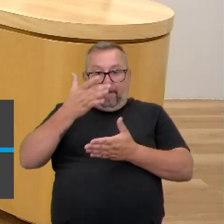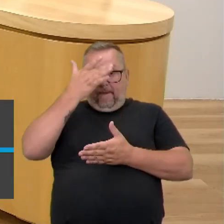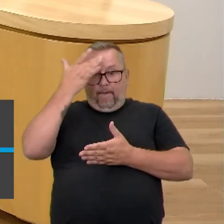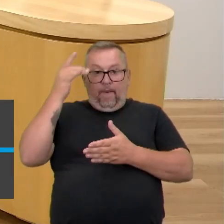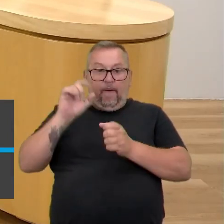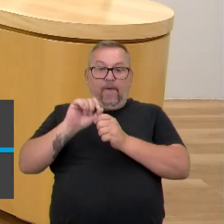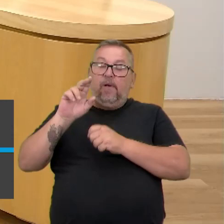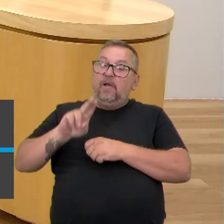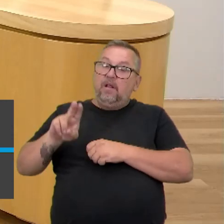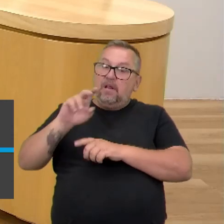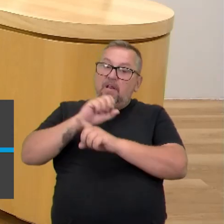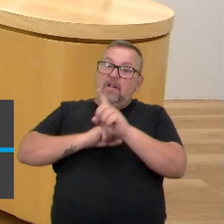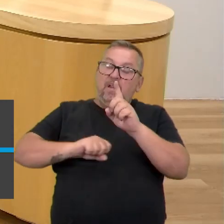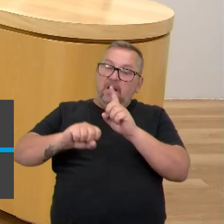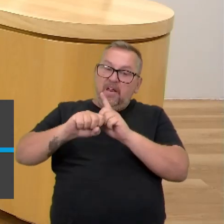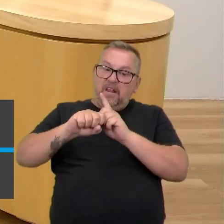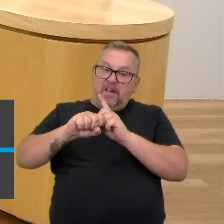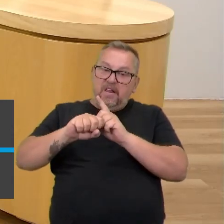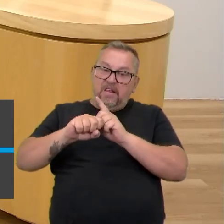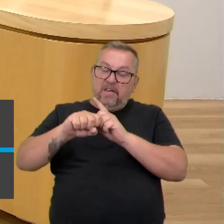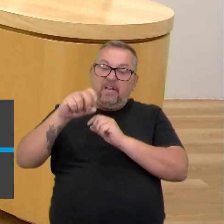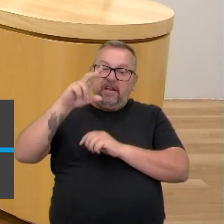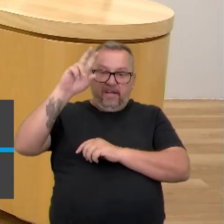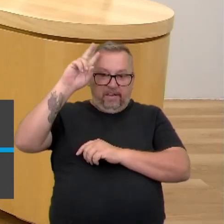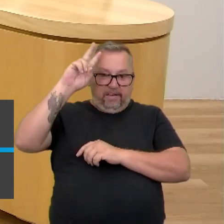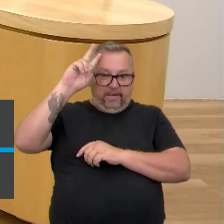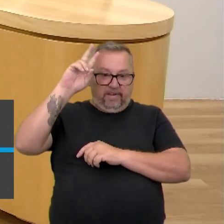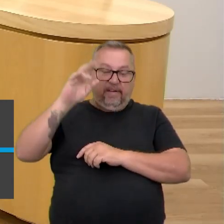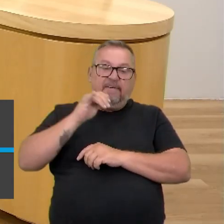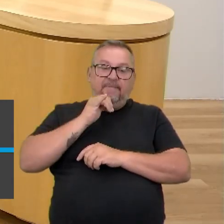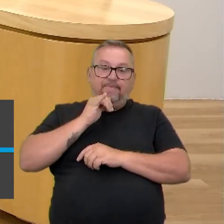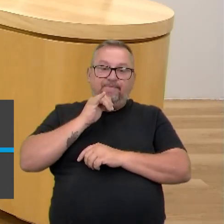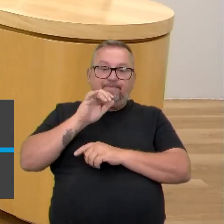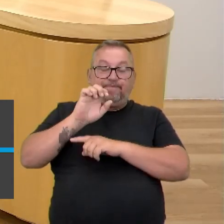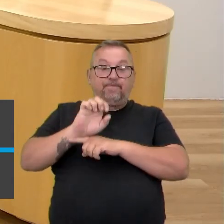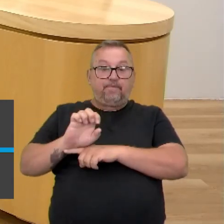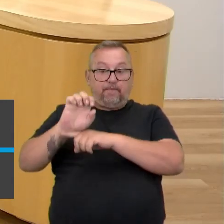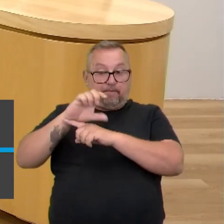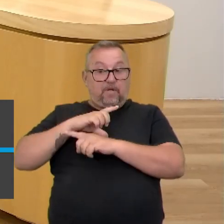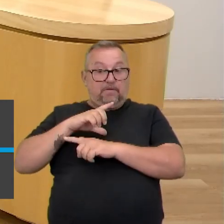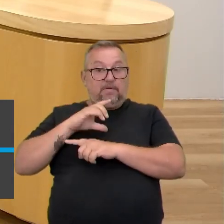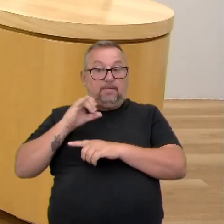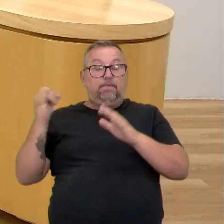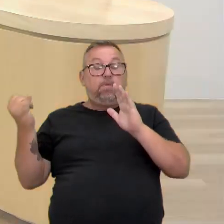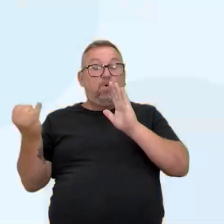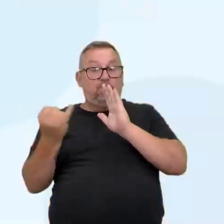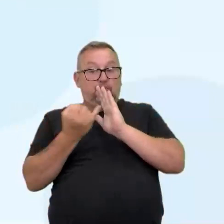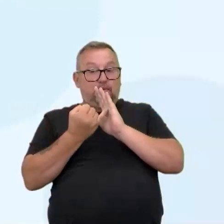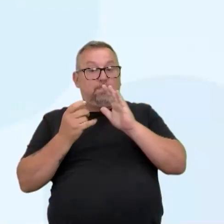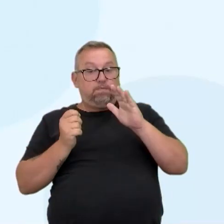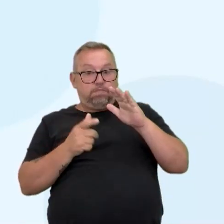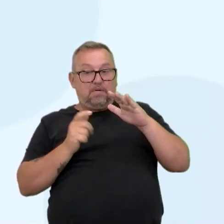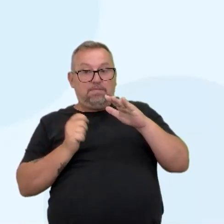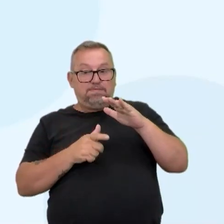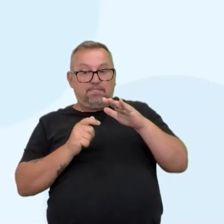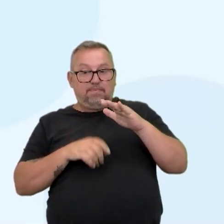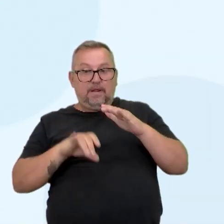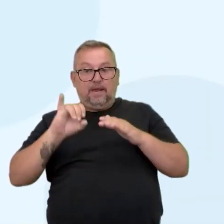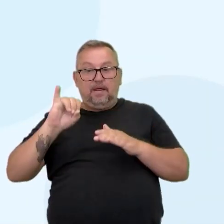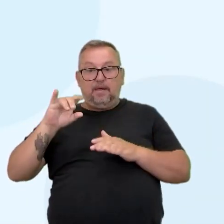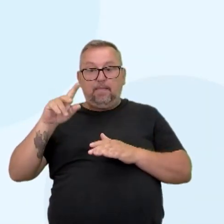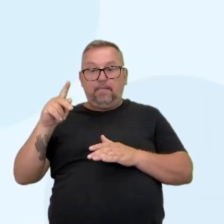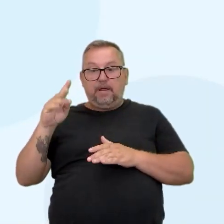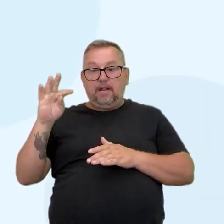fazer o uso social da terra. Vamos lembrar que no Estado a gente tem a questão dos impostos, né, o chamado